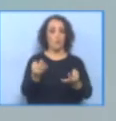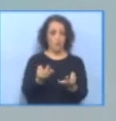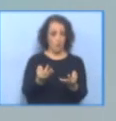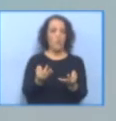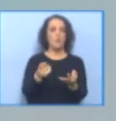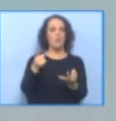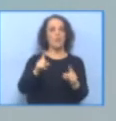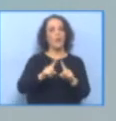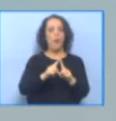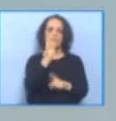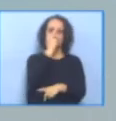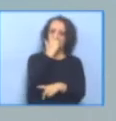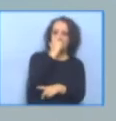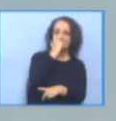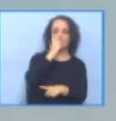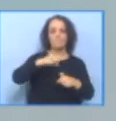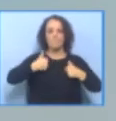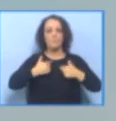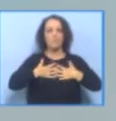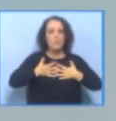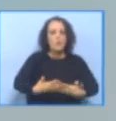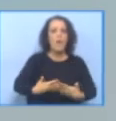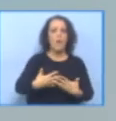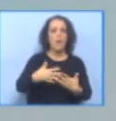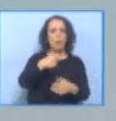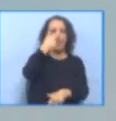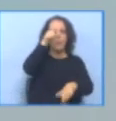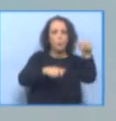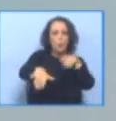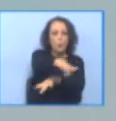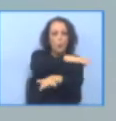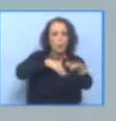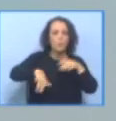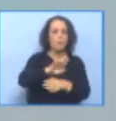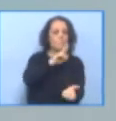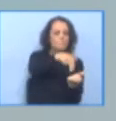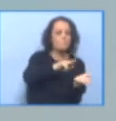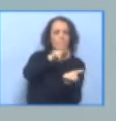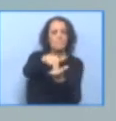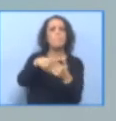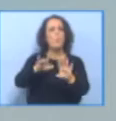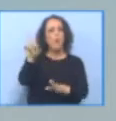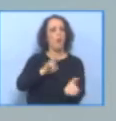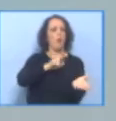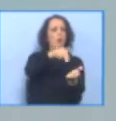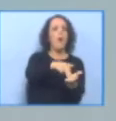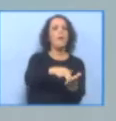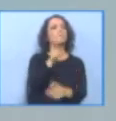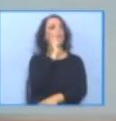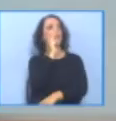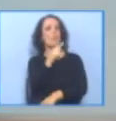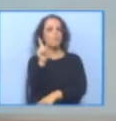numa atitude de curiosidade e de vontade de conhecer os povos, mas também por onde tem passado se tem envolvido na ajuda e no